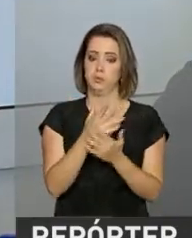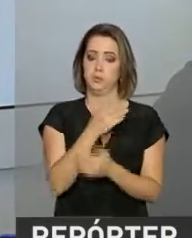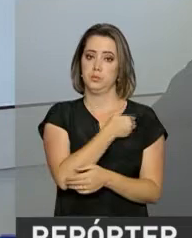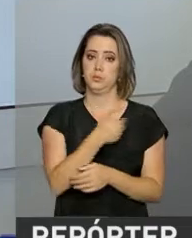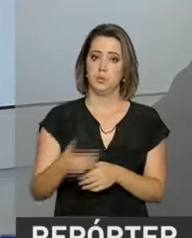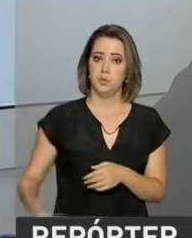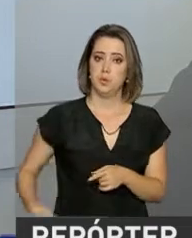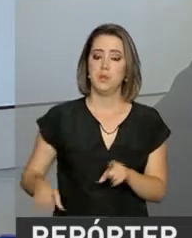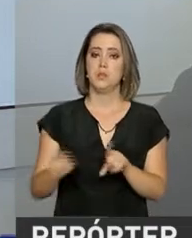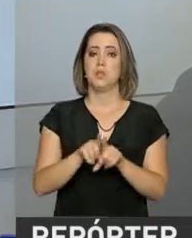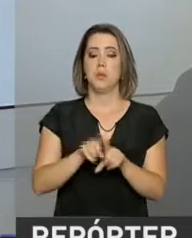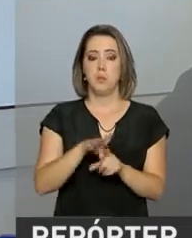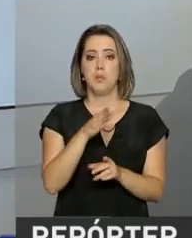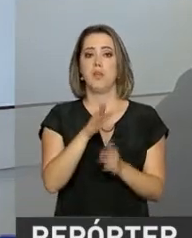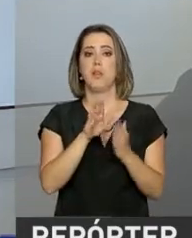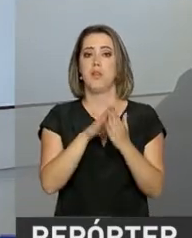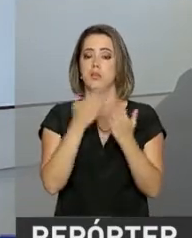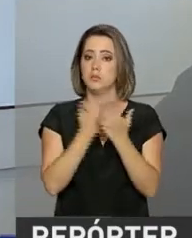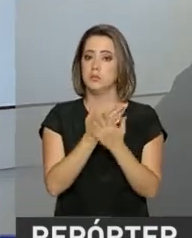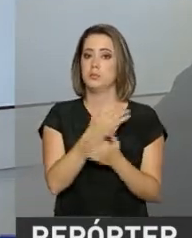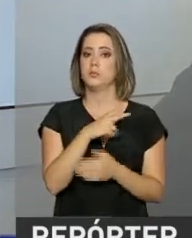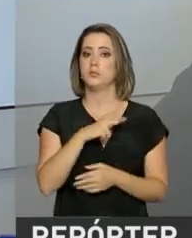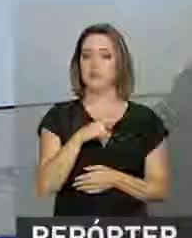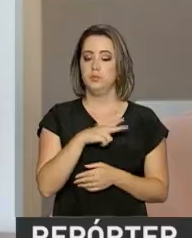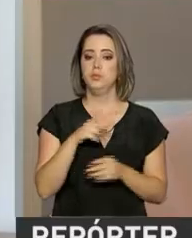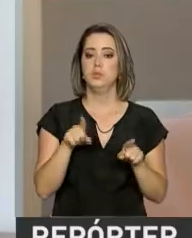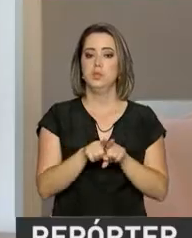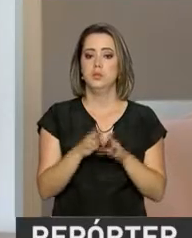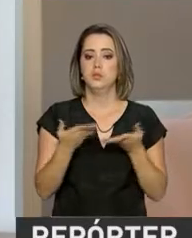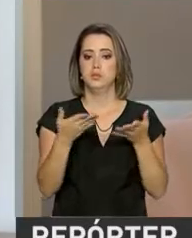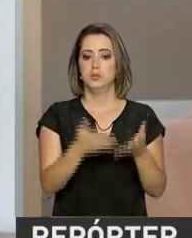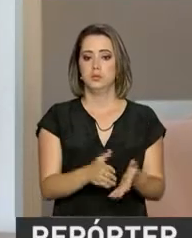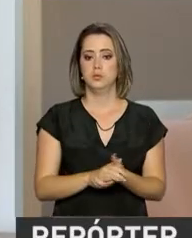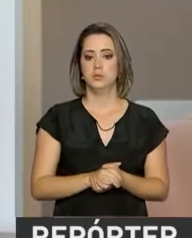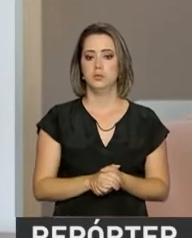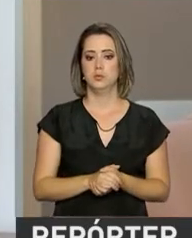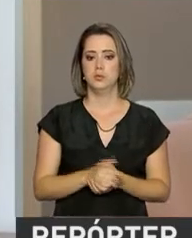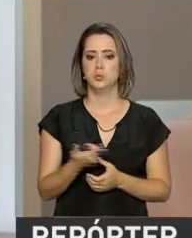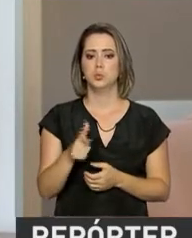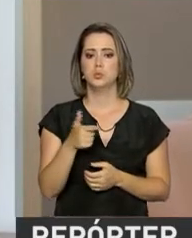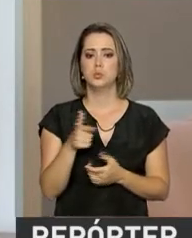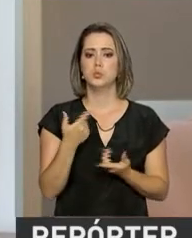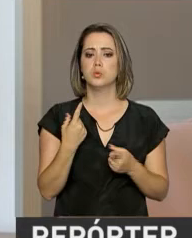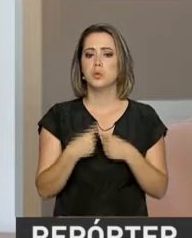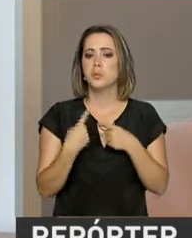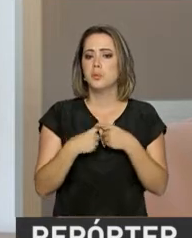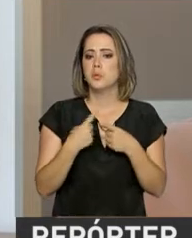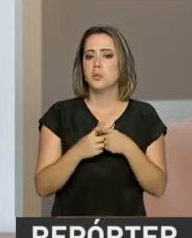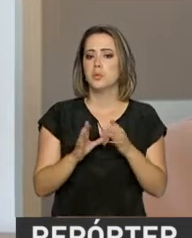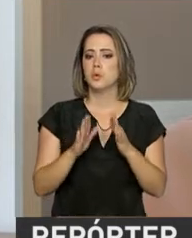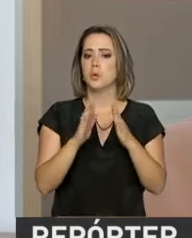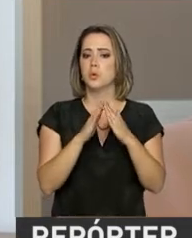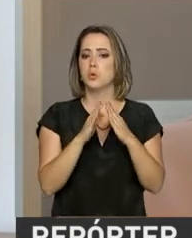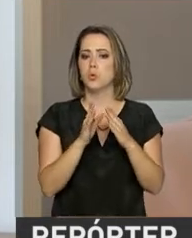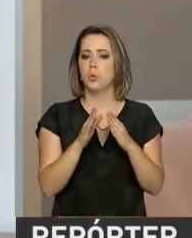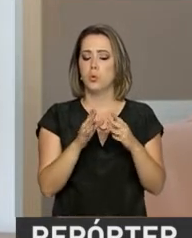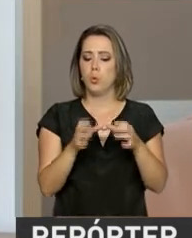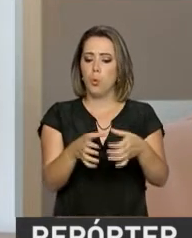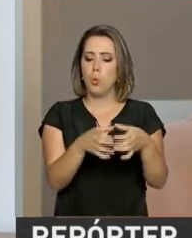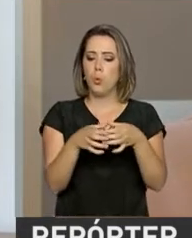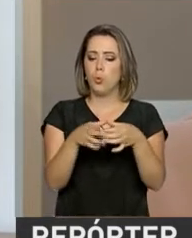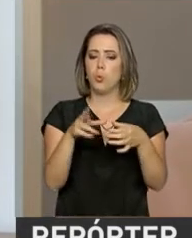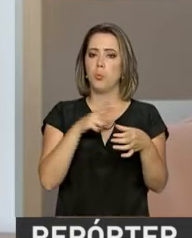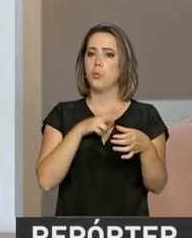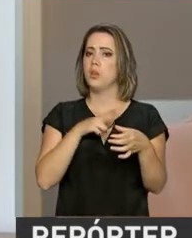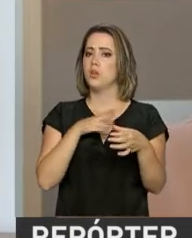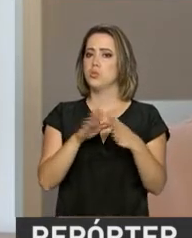escolas particulares também vão poder participar. Não vimos razão para manter os alunos de escolas privadas fora da Olimpíada. A